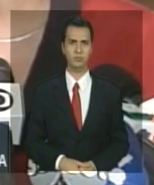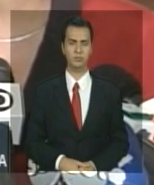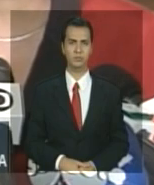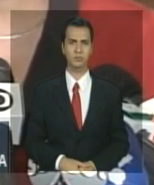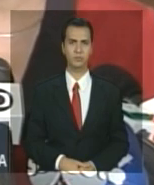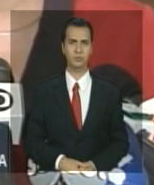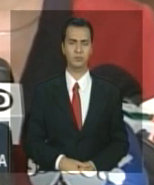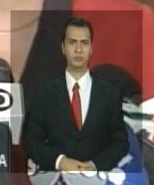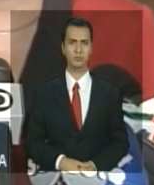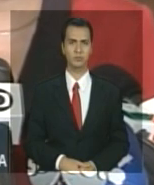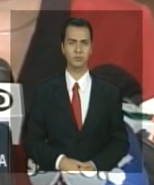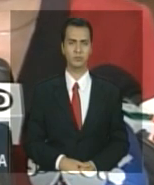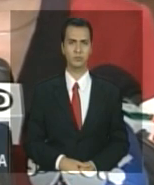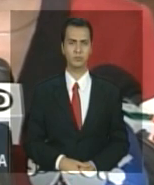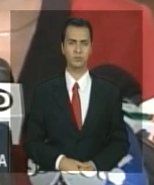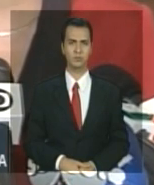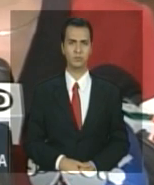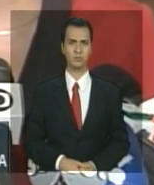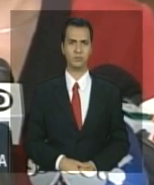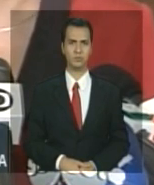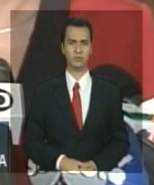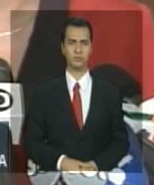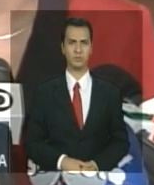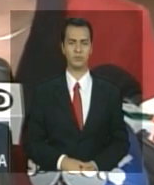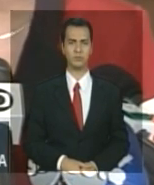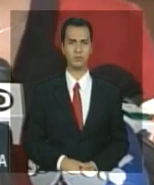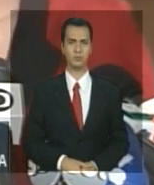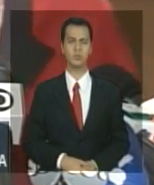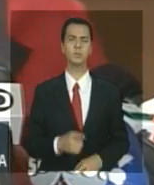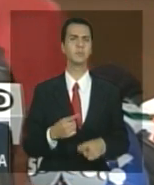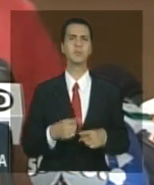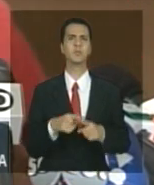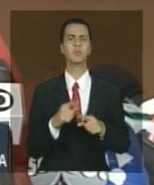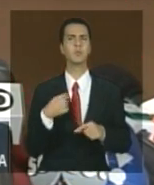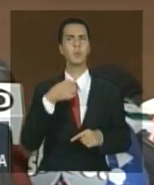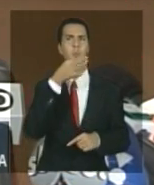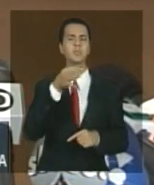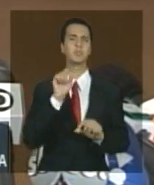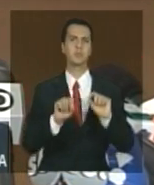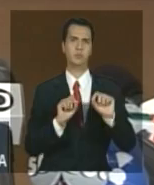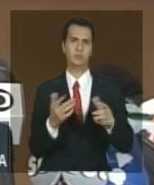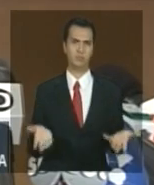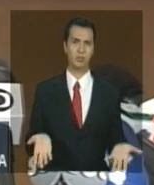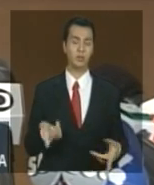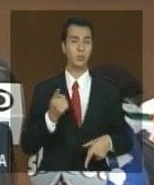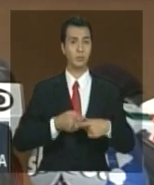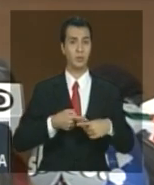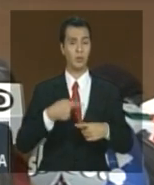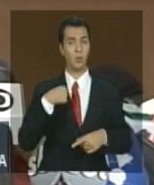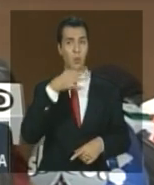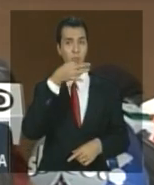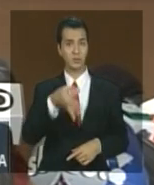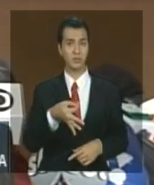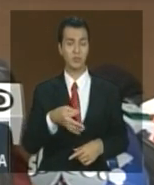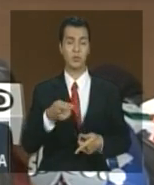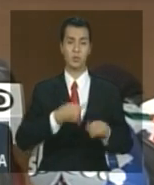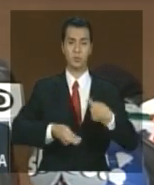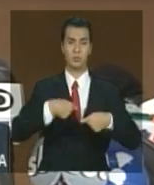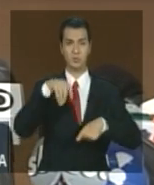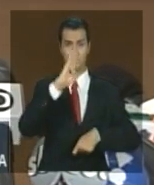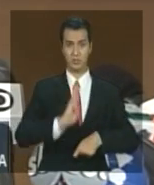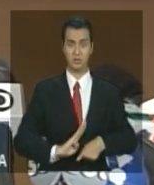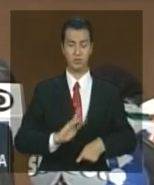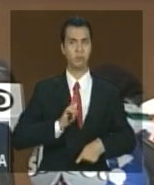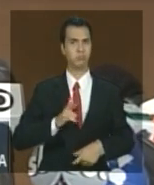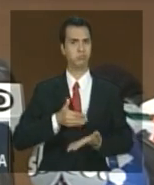Nada está fora disso. Por que que eu acho isso? Porque eu acho que a economia brasileira está amadurecendo. Você